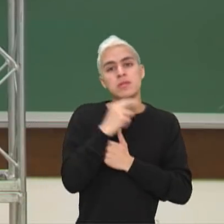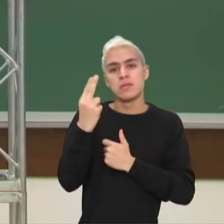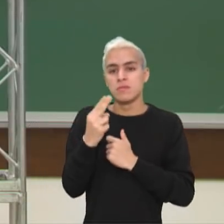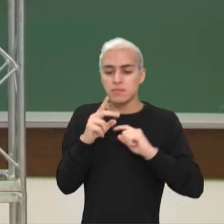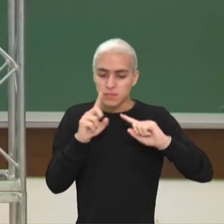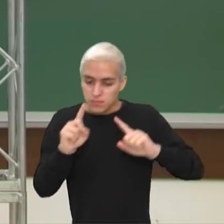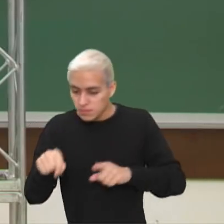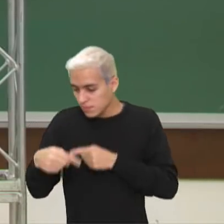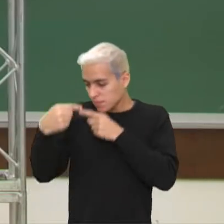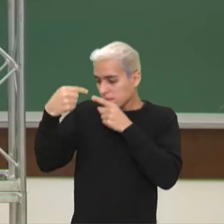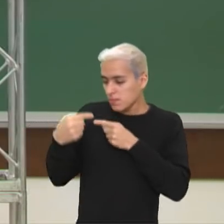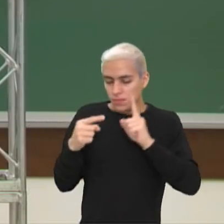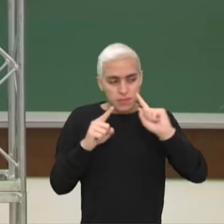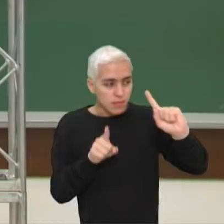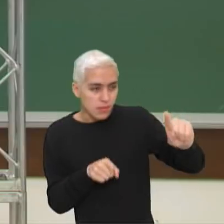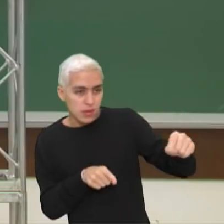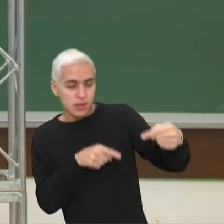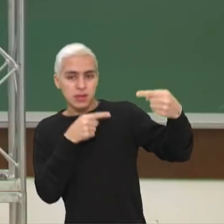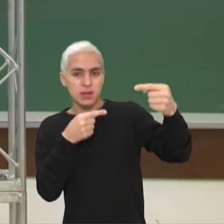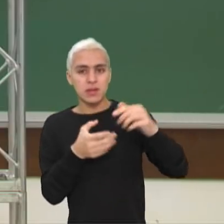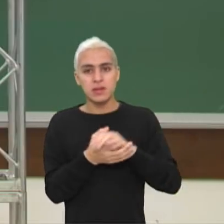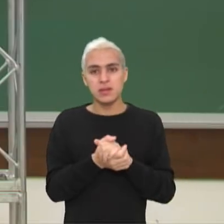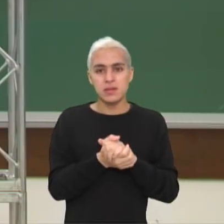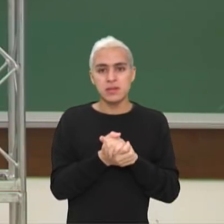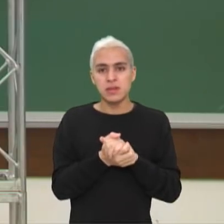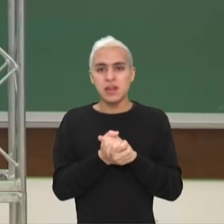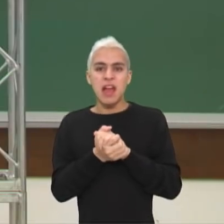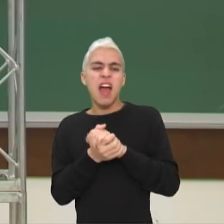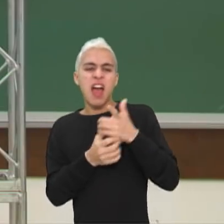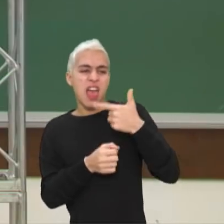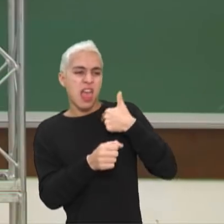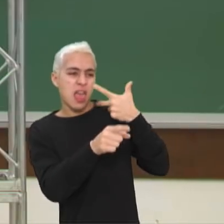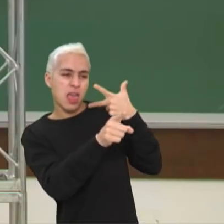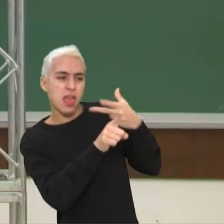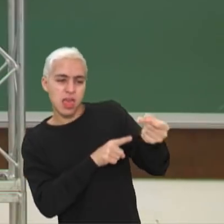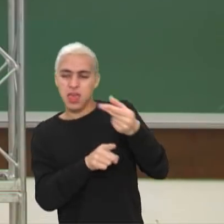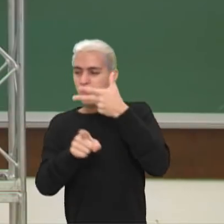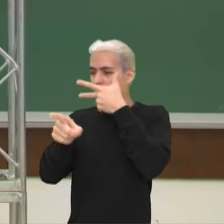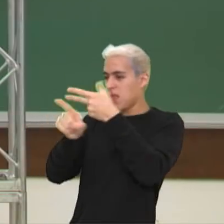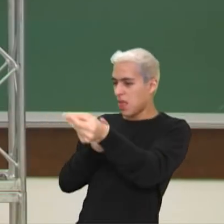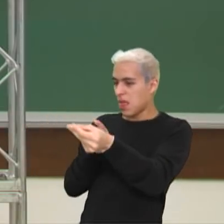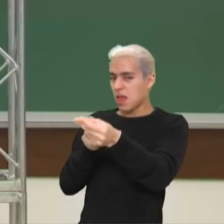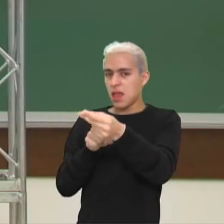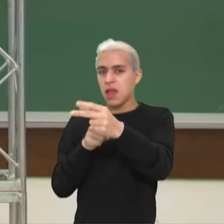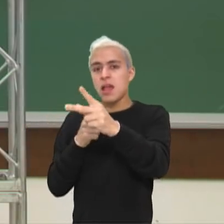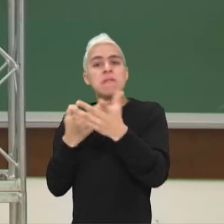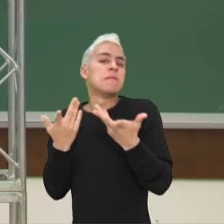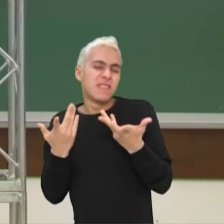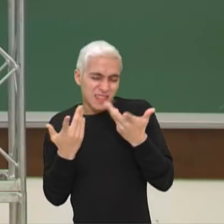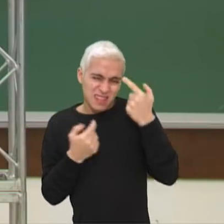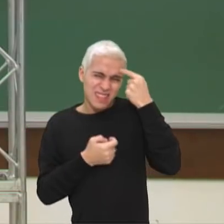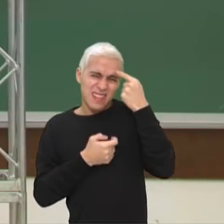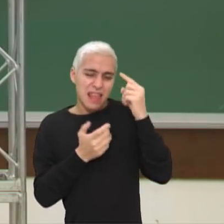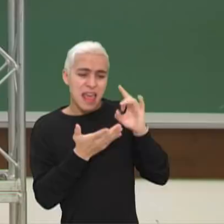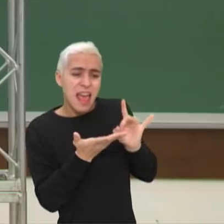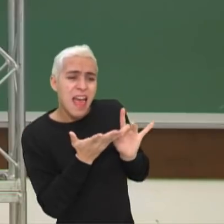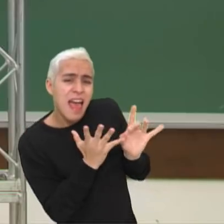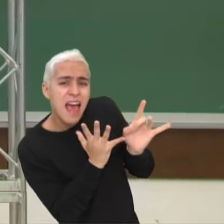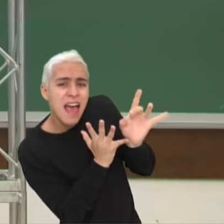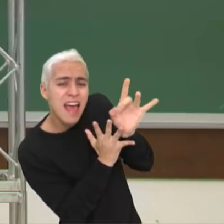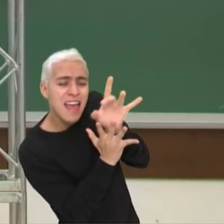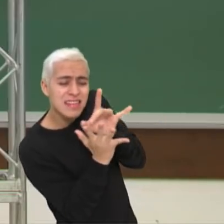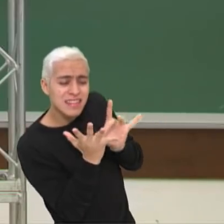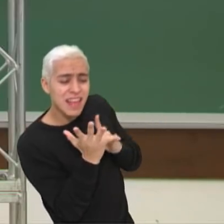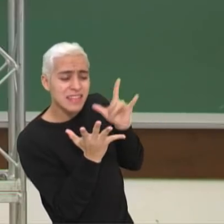contra 1, né? Venci meu adversário, ou venci meus 2 adversários, né? Então, cada jogo tem sua